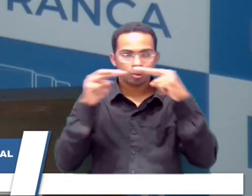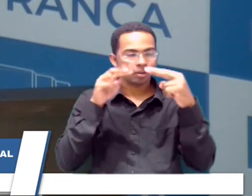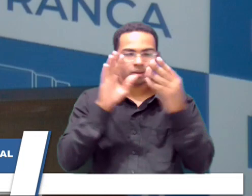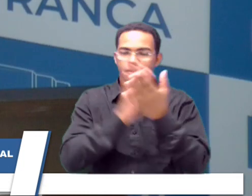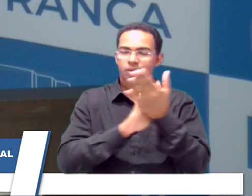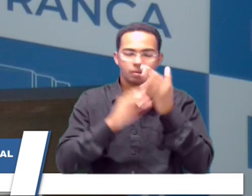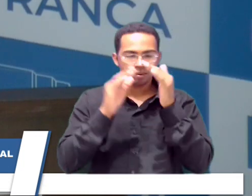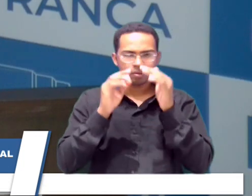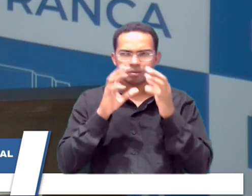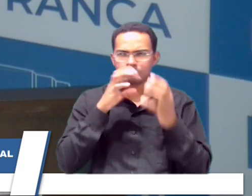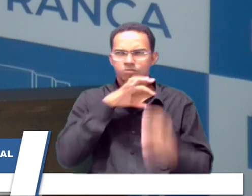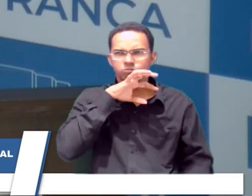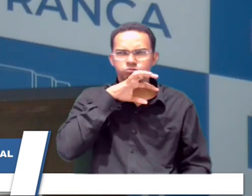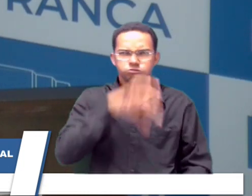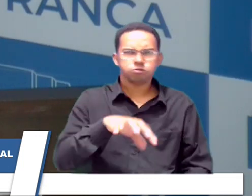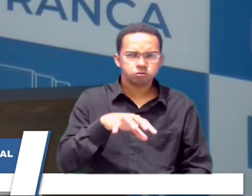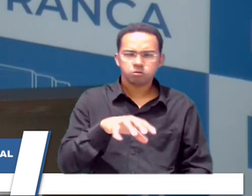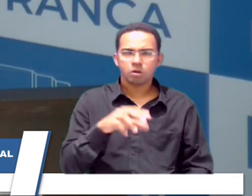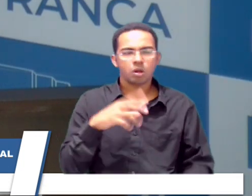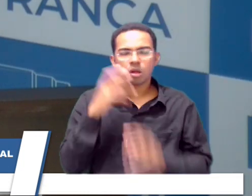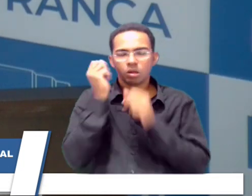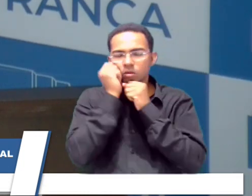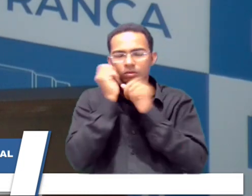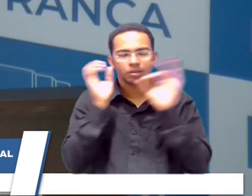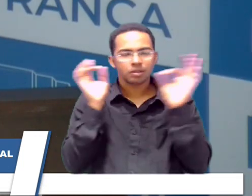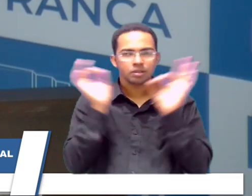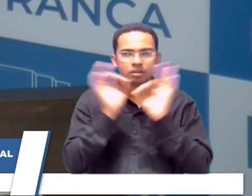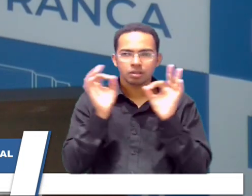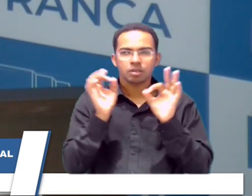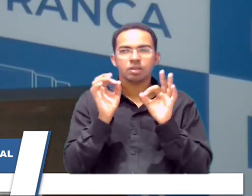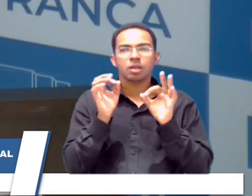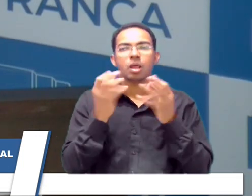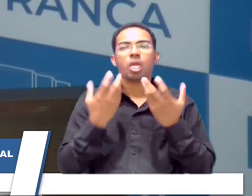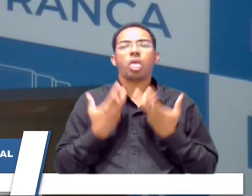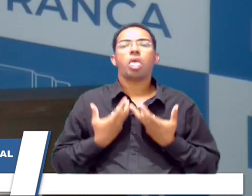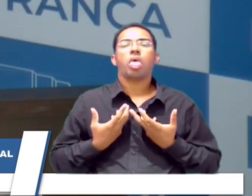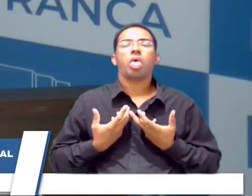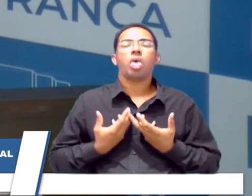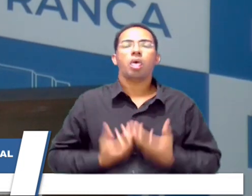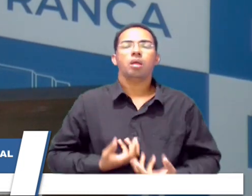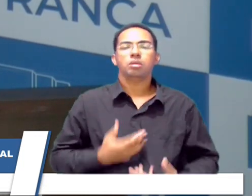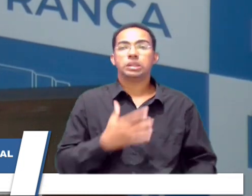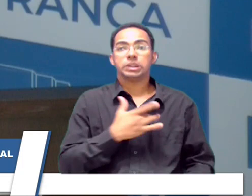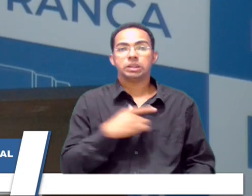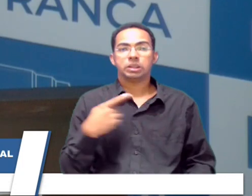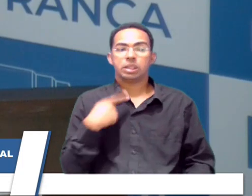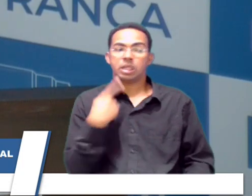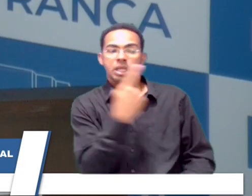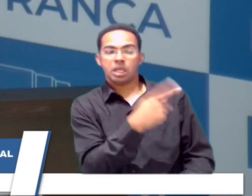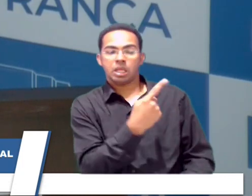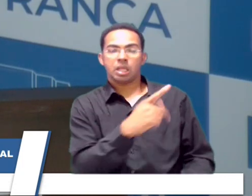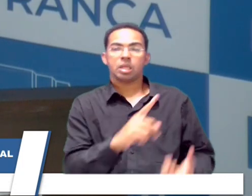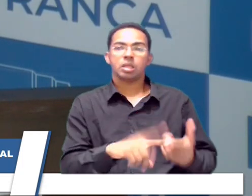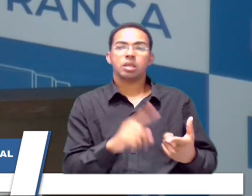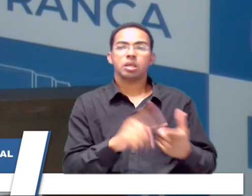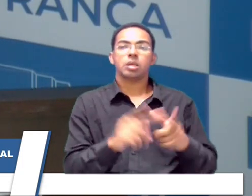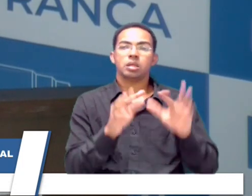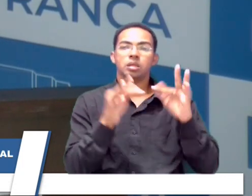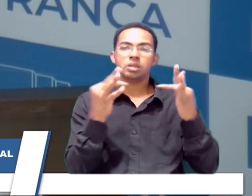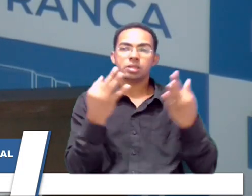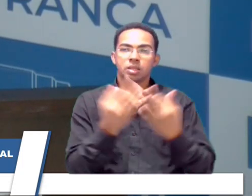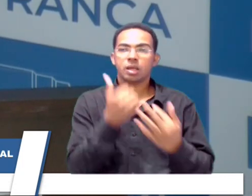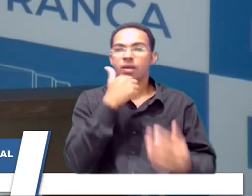extremamente agressiva, não dormia, e isso estava acabando não só com a saúde dela, mas com a saúde dos familiares,